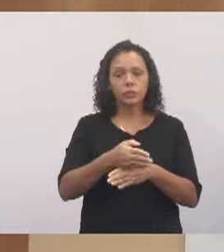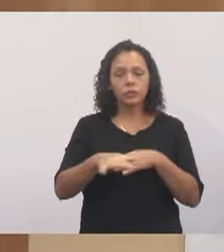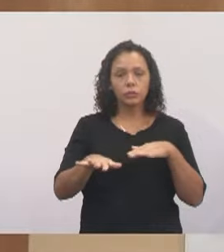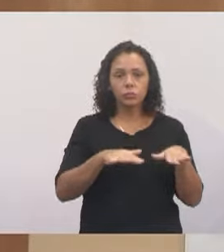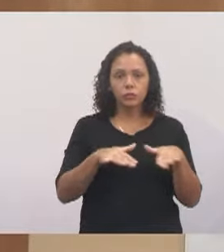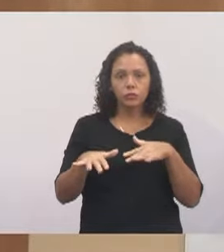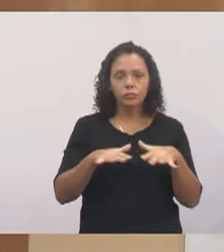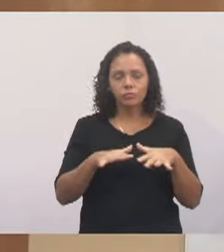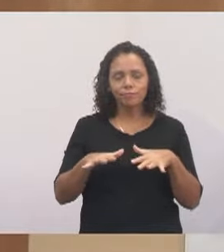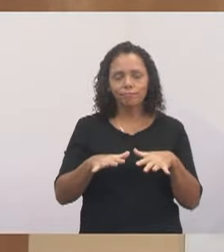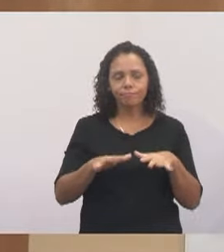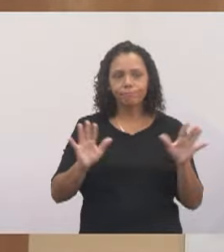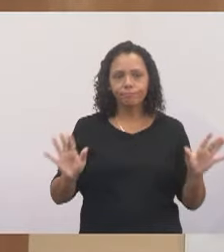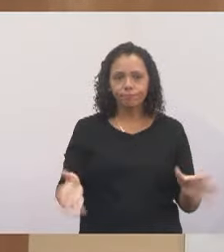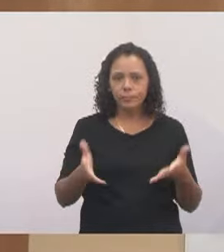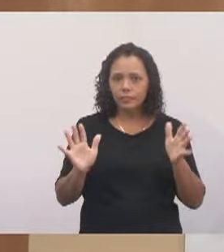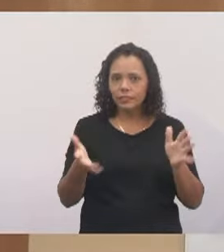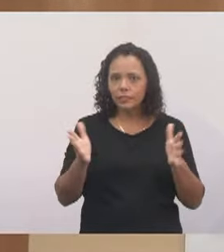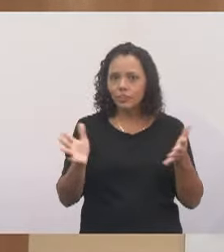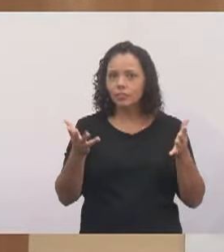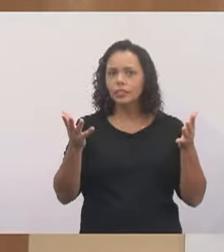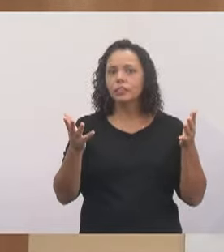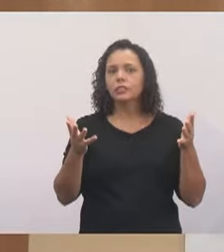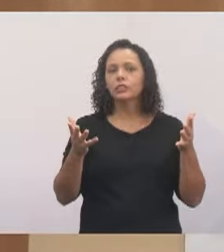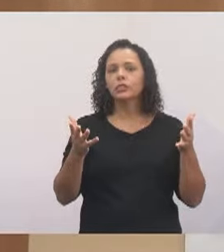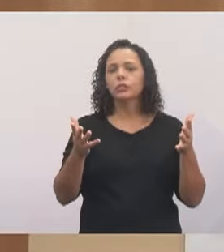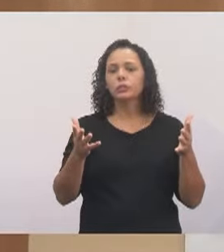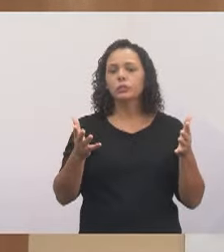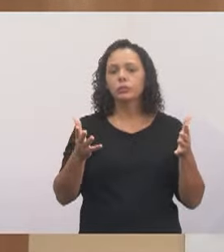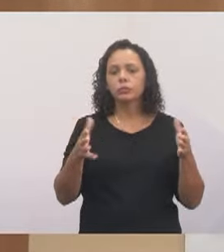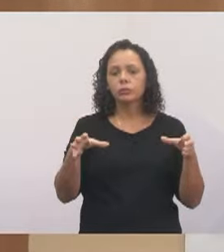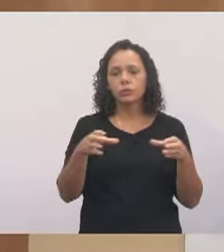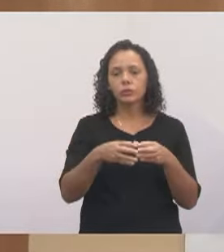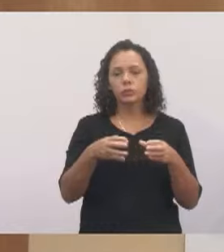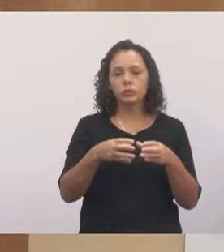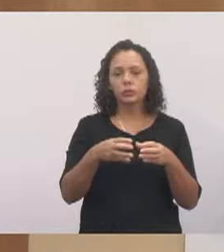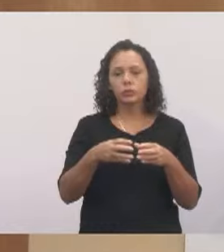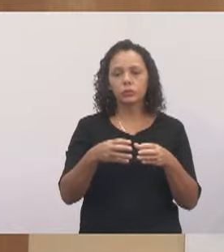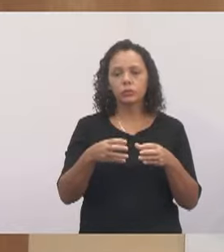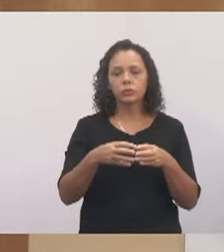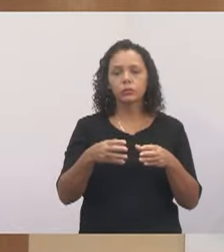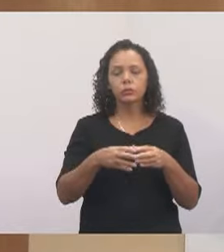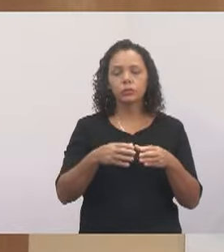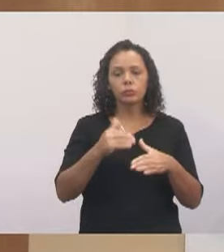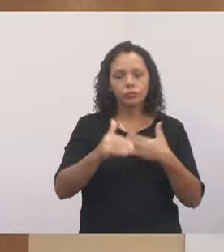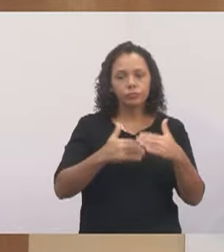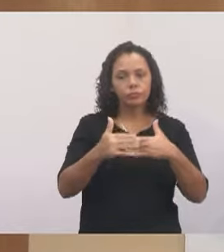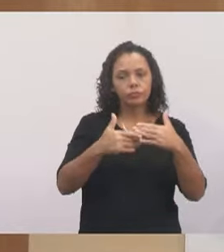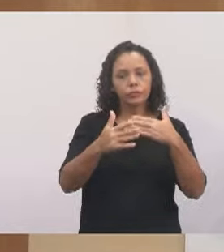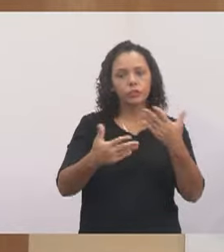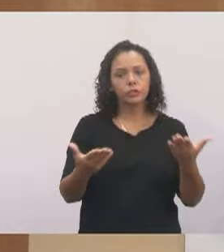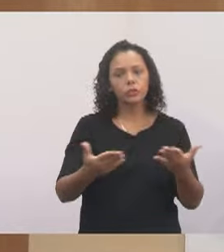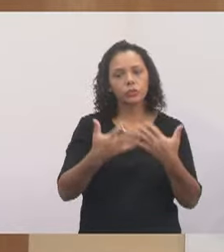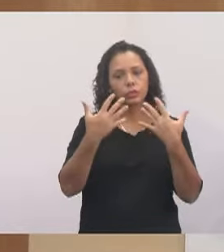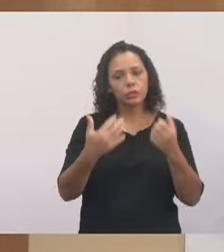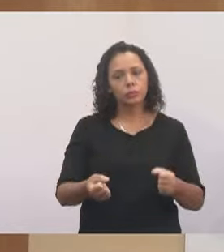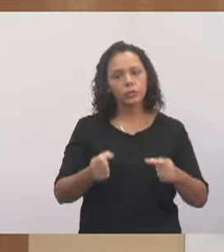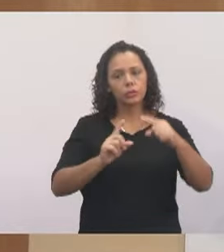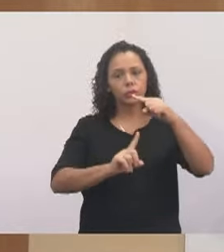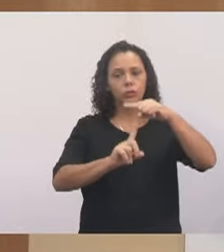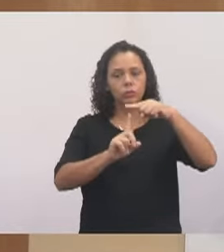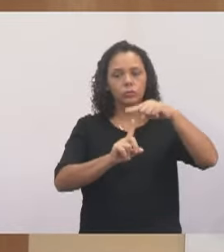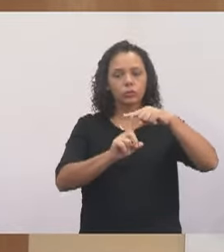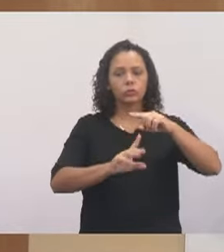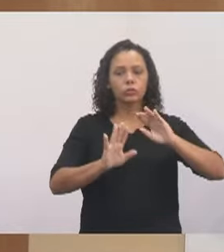movimentei e incentivei para que essa organização estivesse hoje aqui funcionando e hoje recebendo esse título. Já